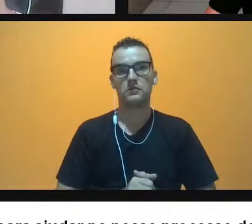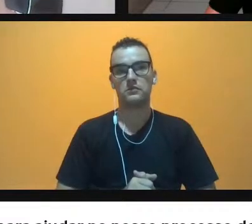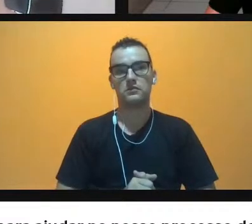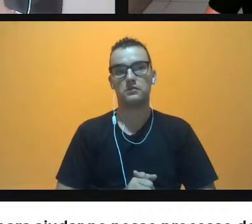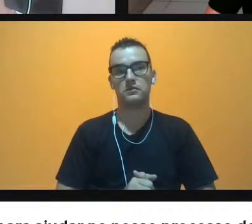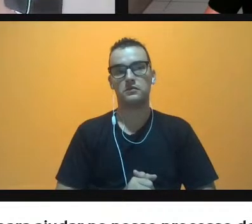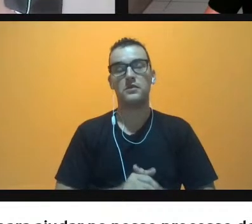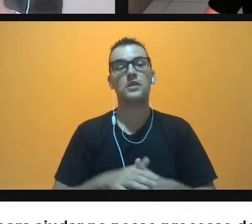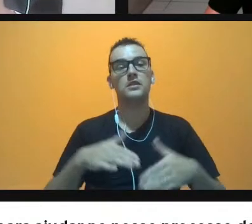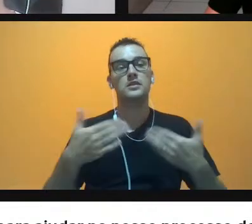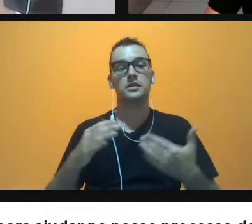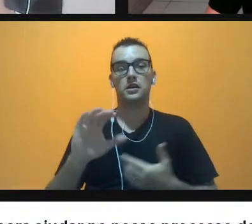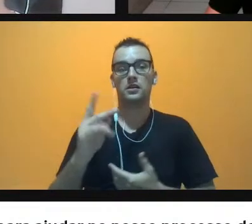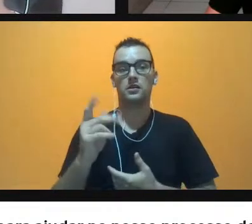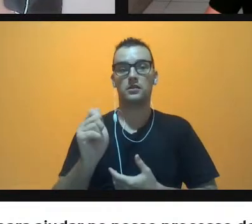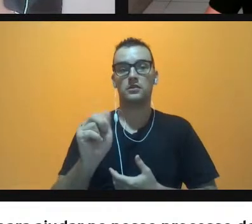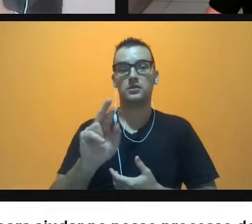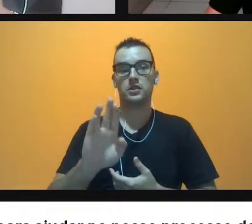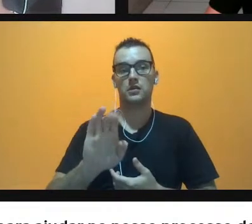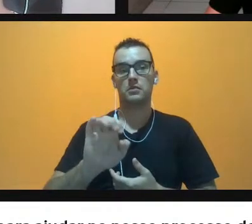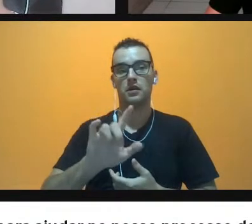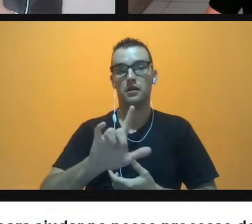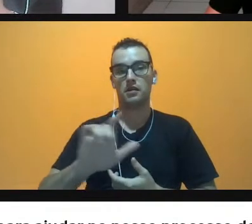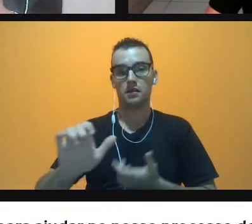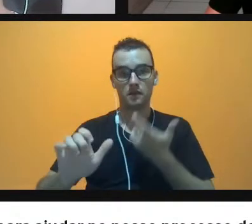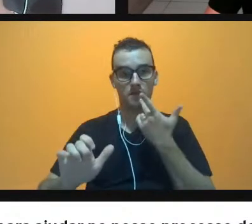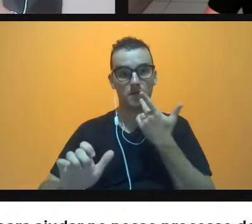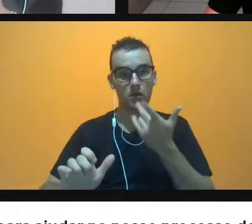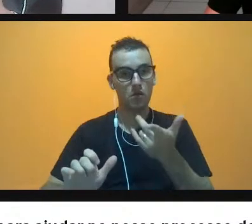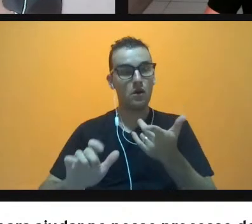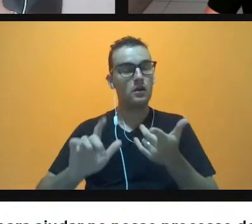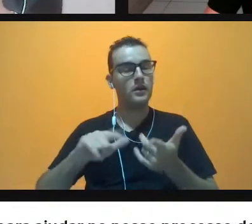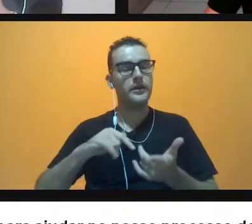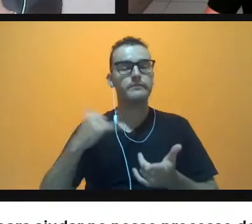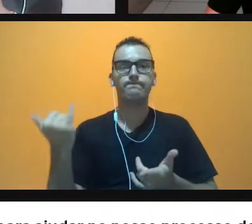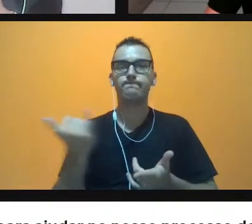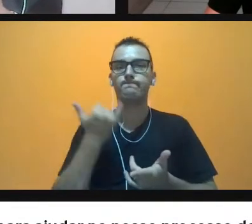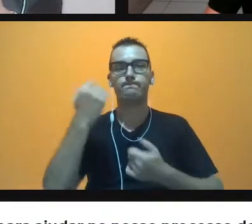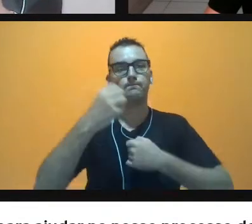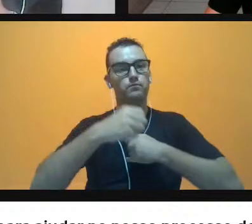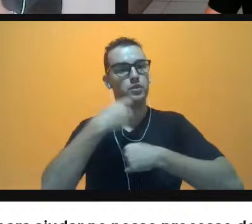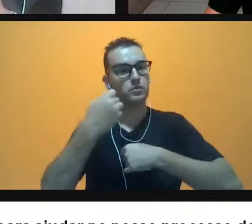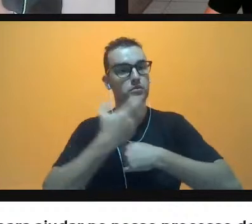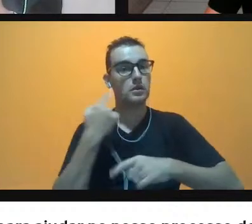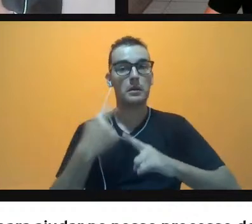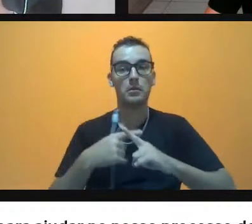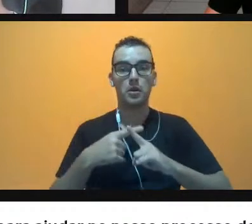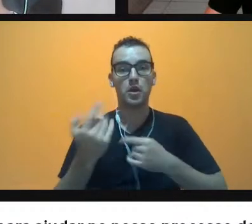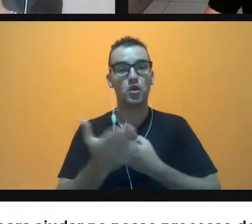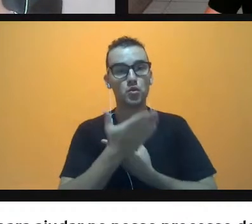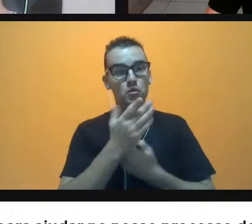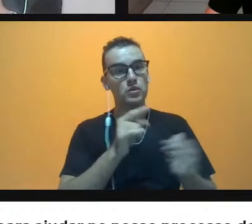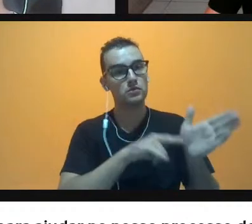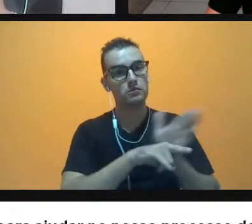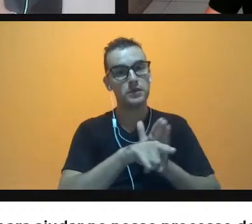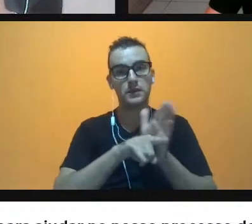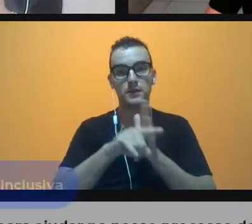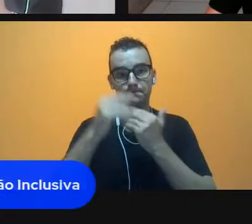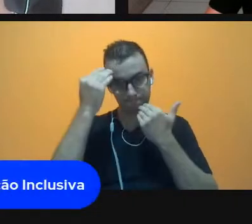Ó, comentário da Charbelle, informações fundamentais para ajudar no nosso processo de pesquisa.